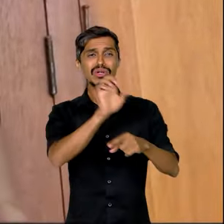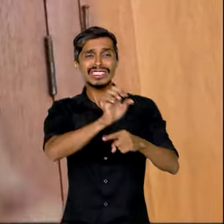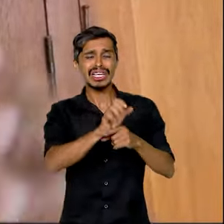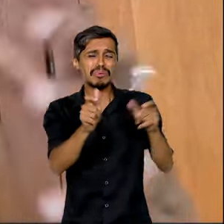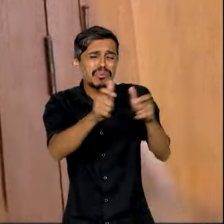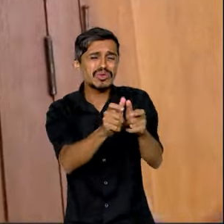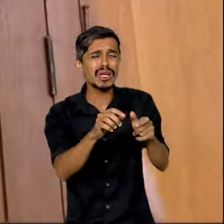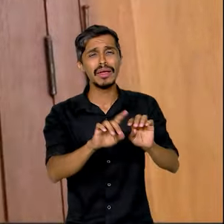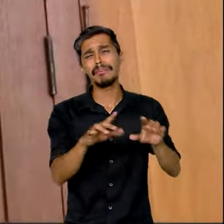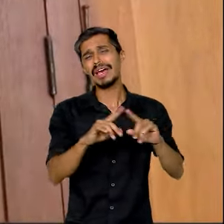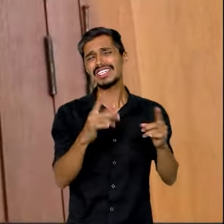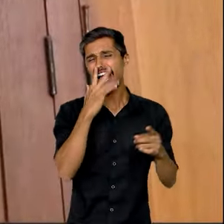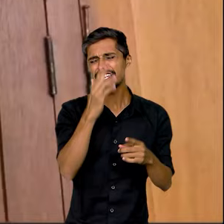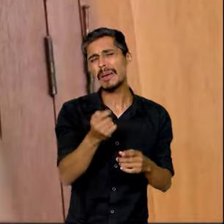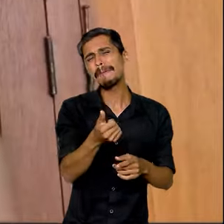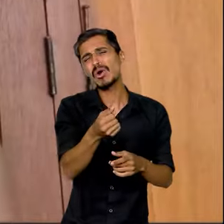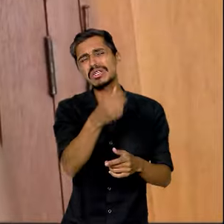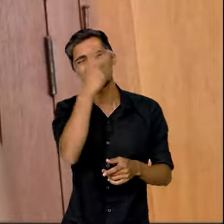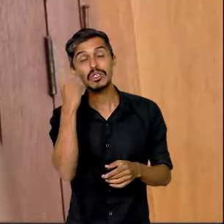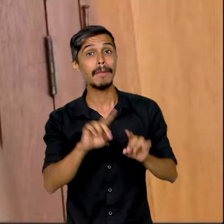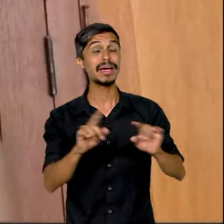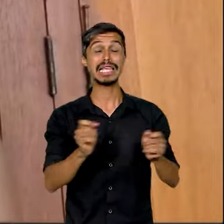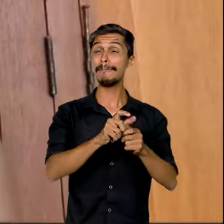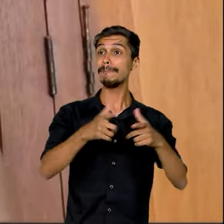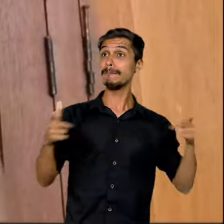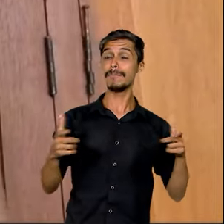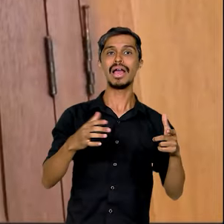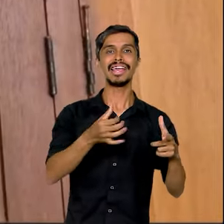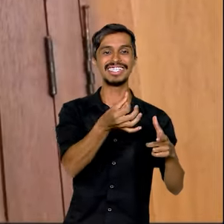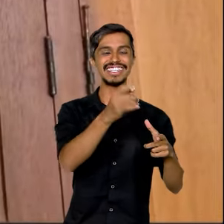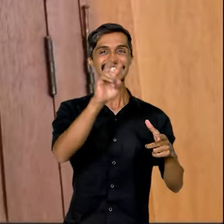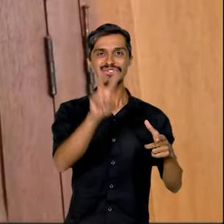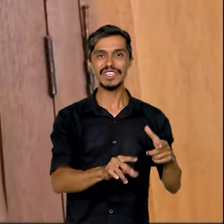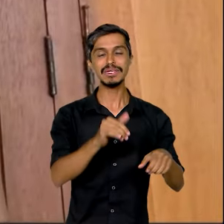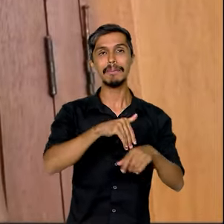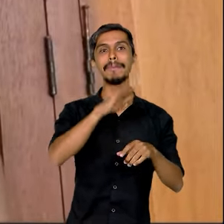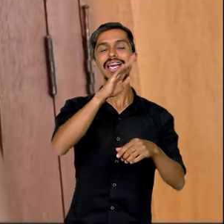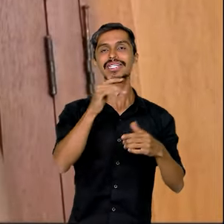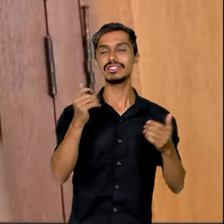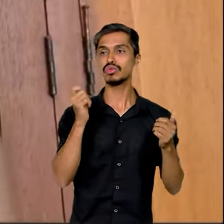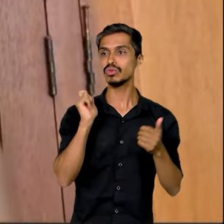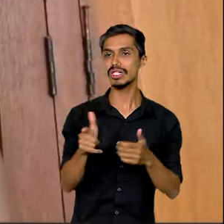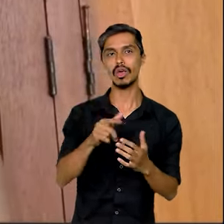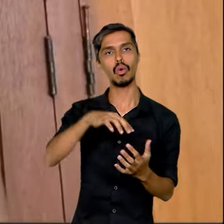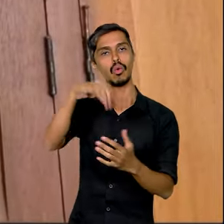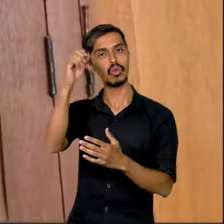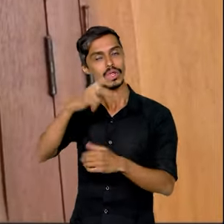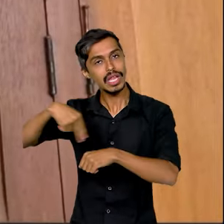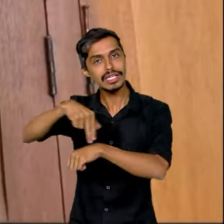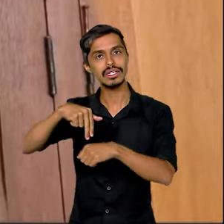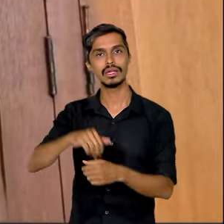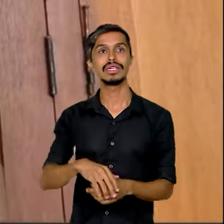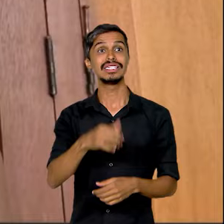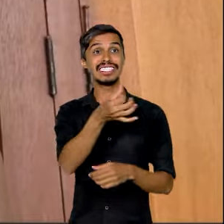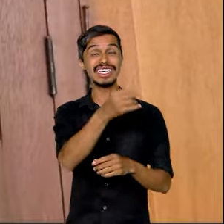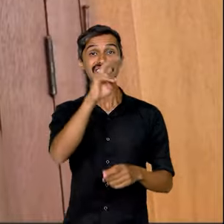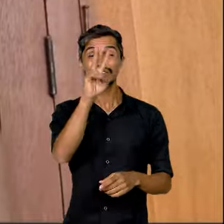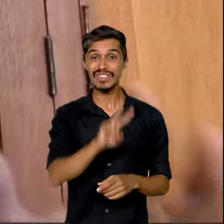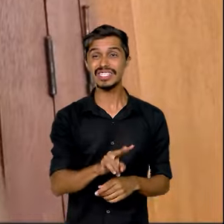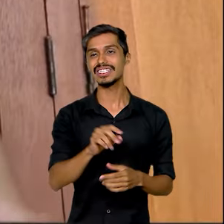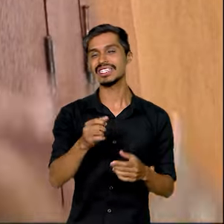pouquinha gente, mas é muita gente. É 6 vezes mais alto do que a taxa nacional. É 6 vezes mais alto que a taxa